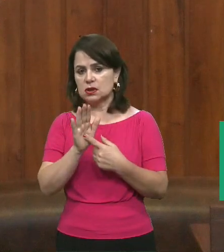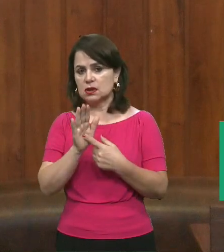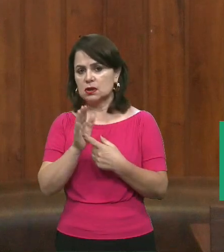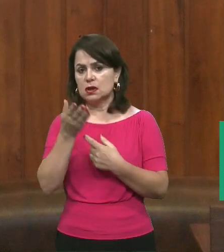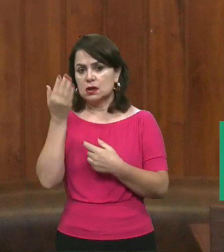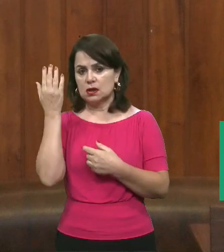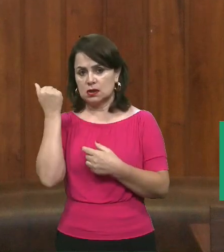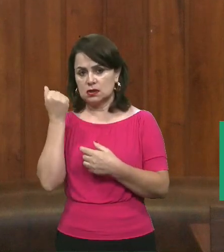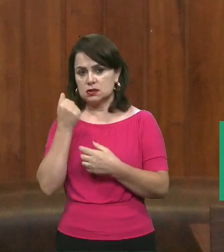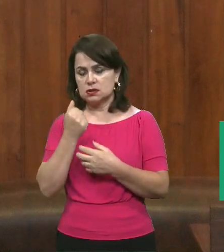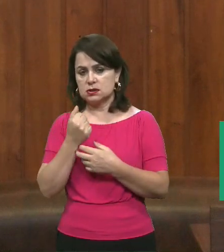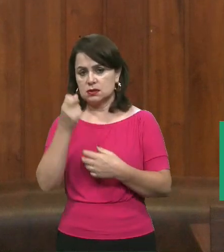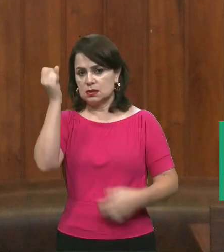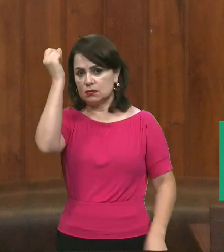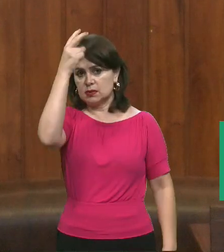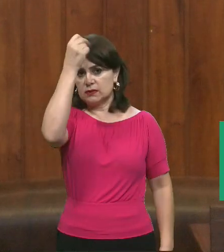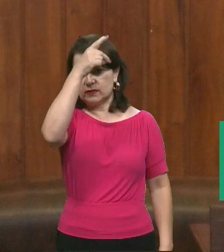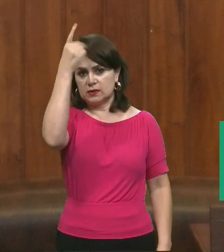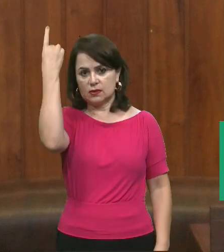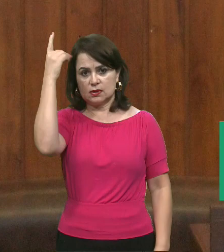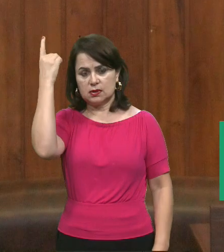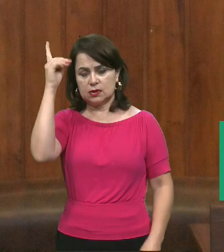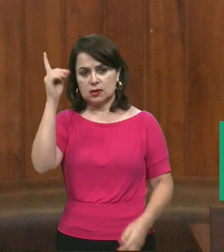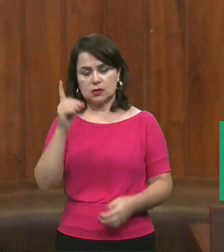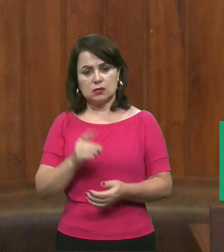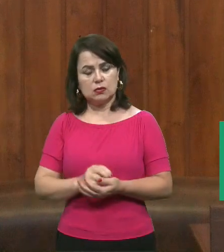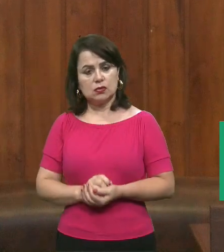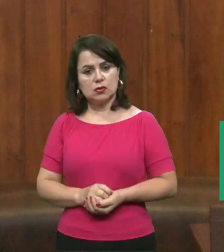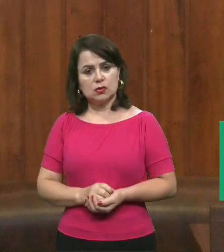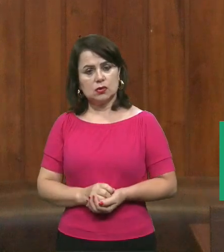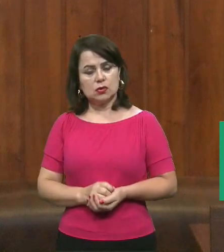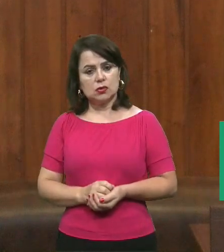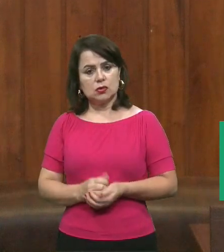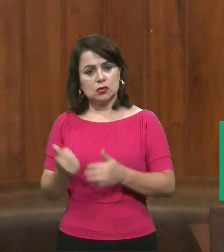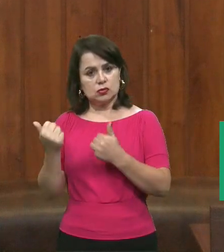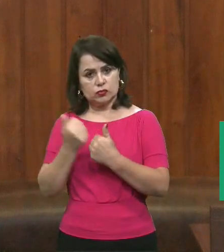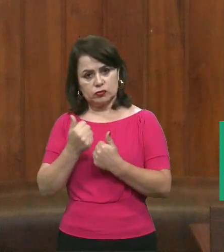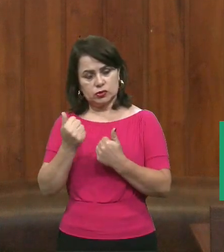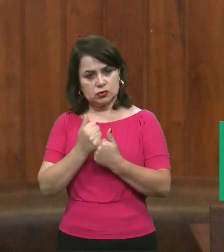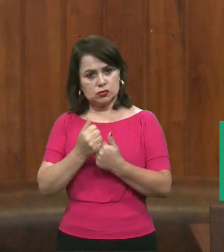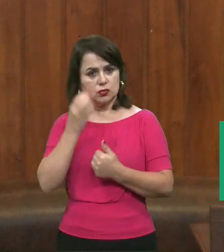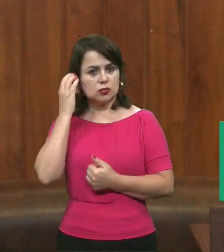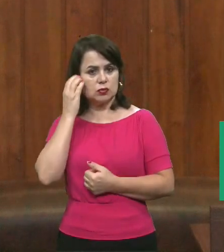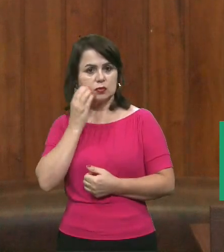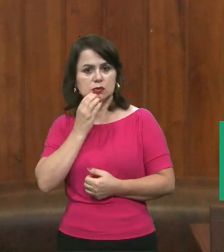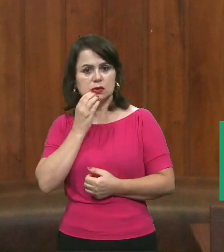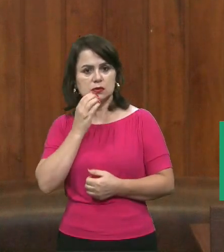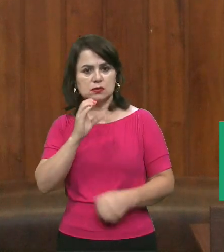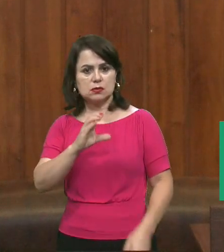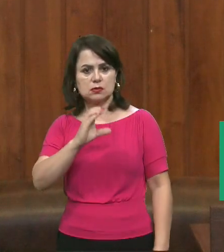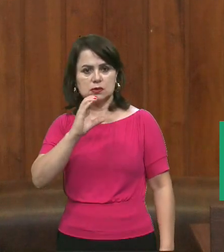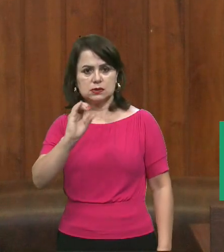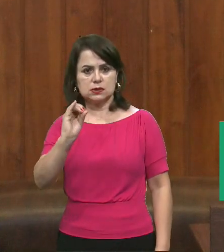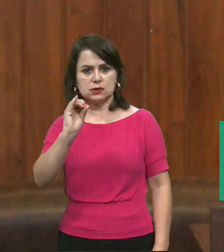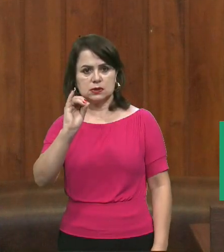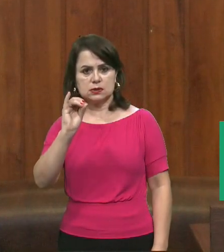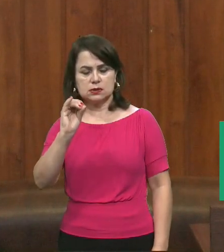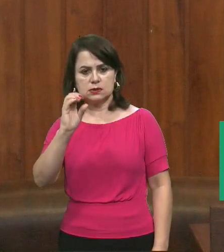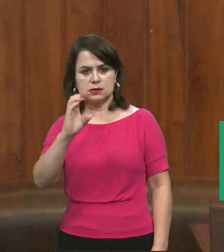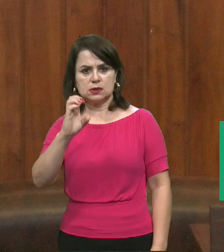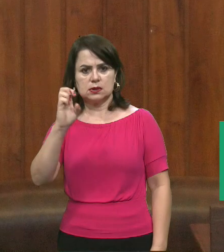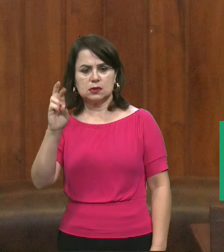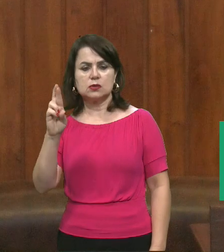o governo Daniel, né, e seu vice Cícero de Ceasa, uma pessoa que eu tinha um grande